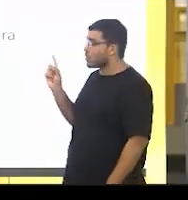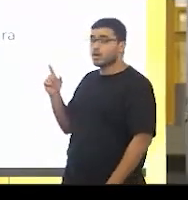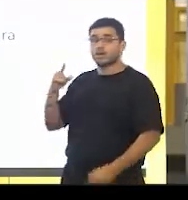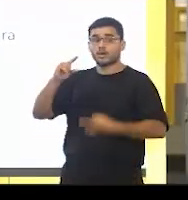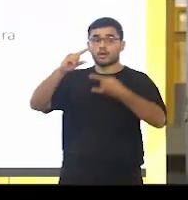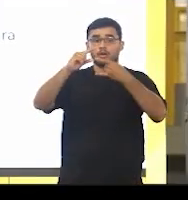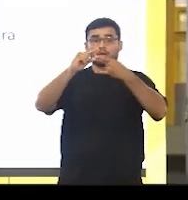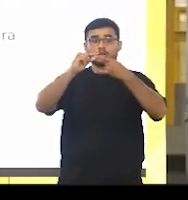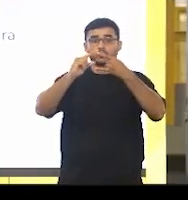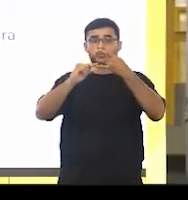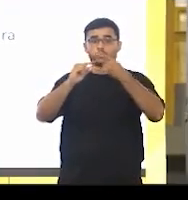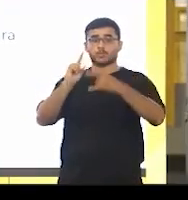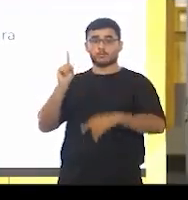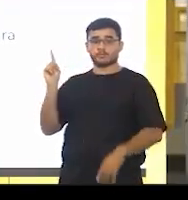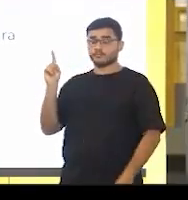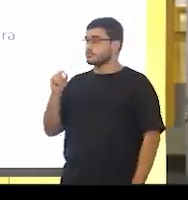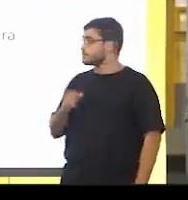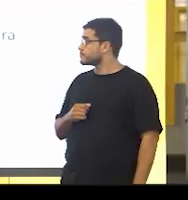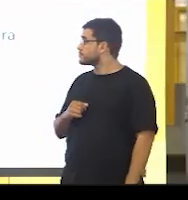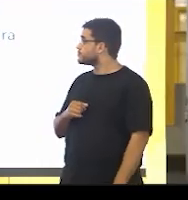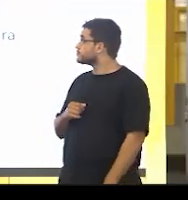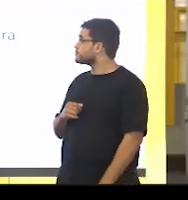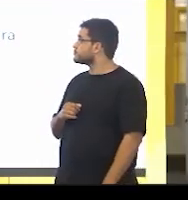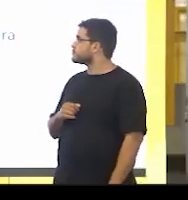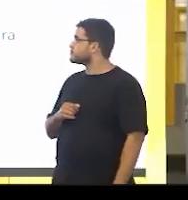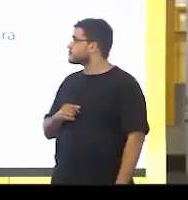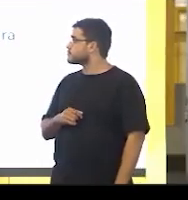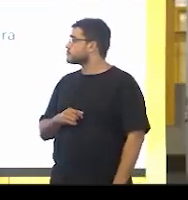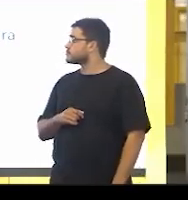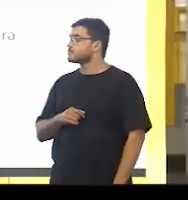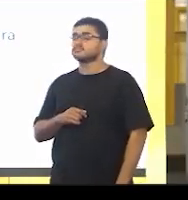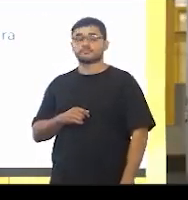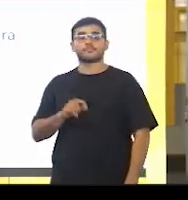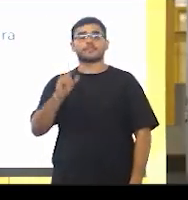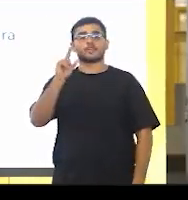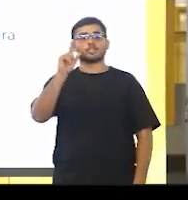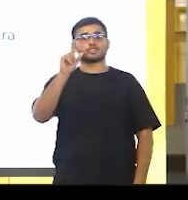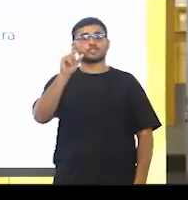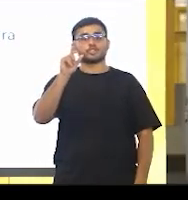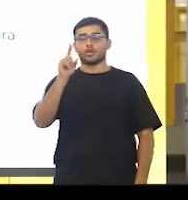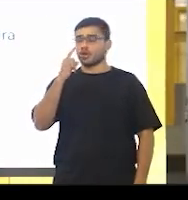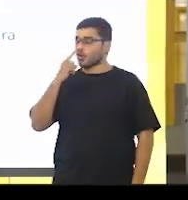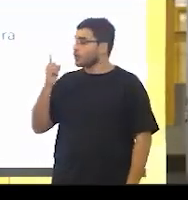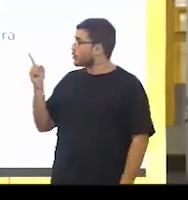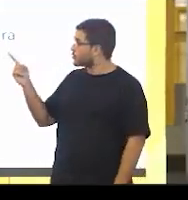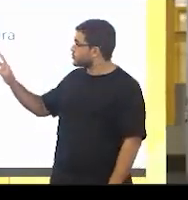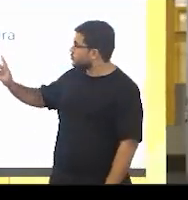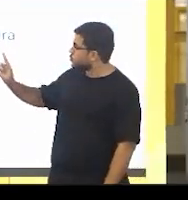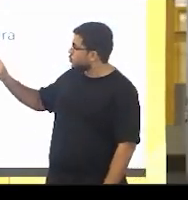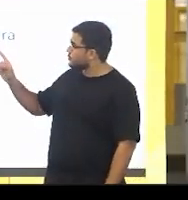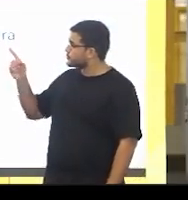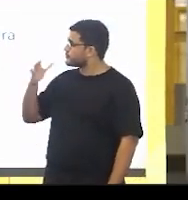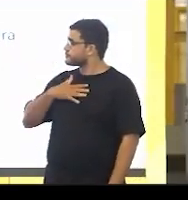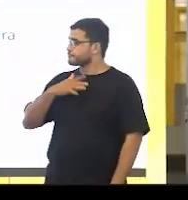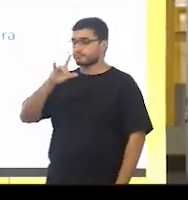canalzinho lá no YouTube, tá? Fazer o meu, você faz o seu. Geografia com GG, tá?